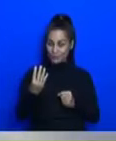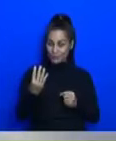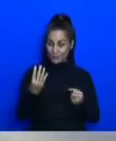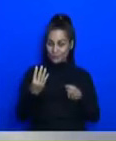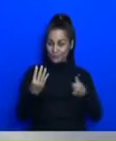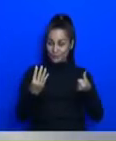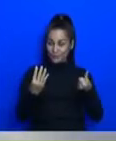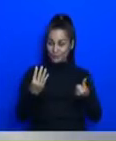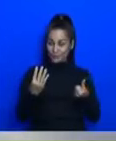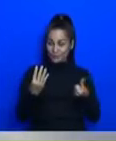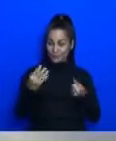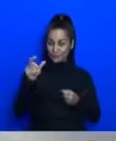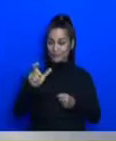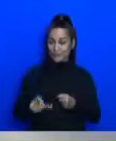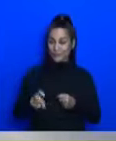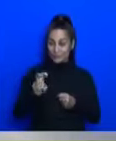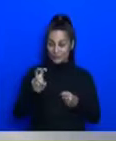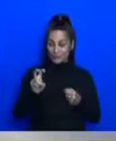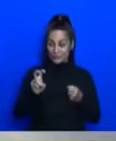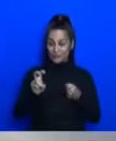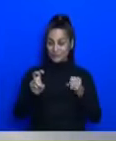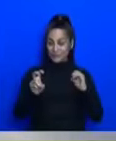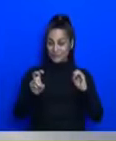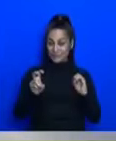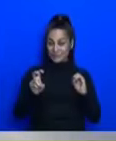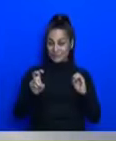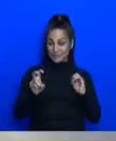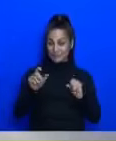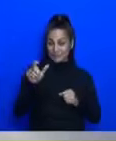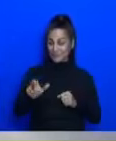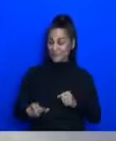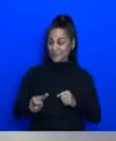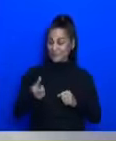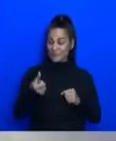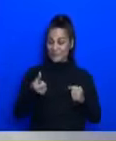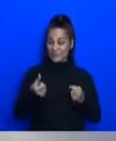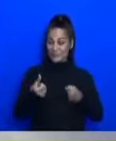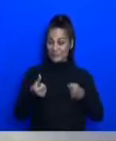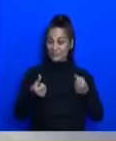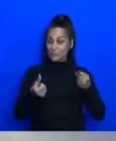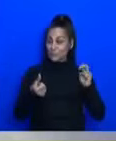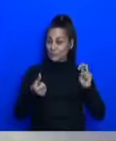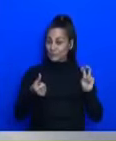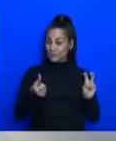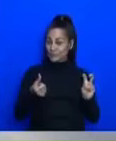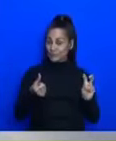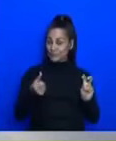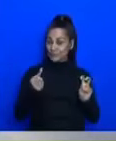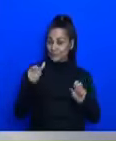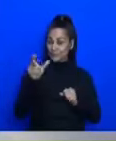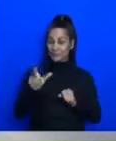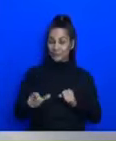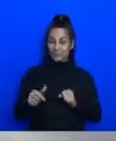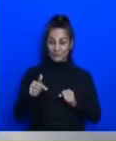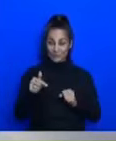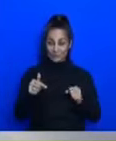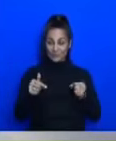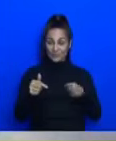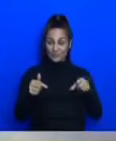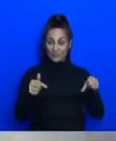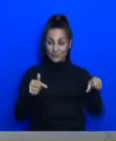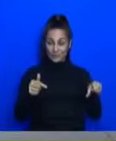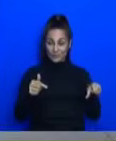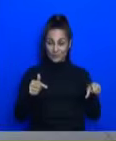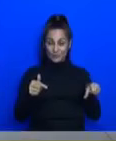4, 6. Coluna 5, 0. Coluna 6, 5. E coluna 7,